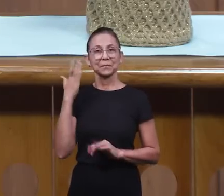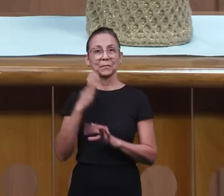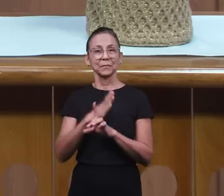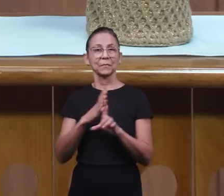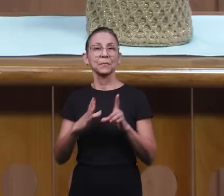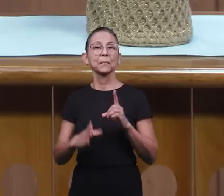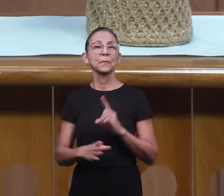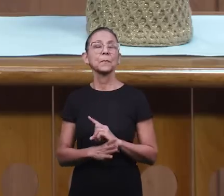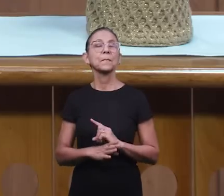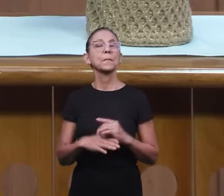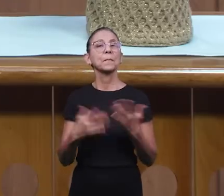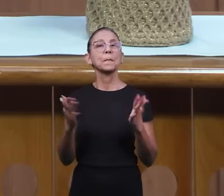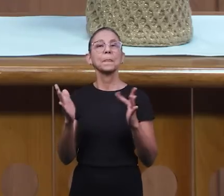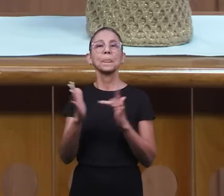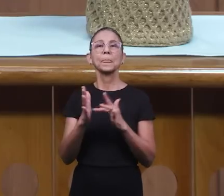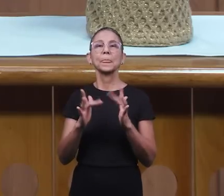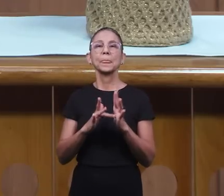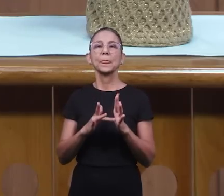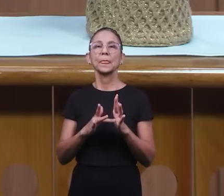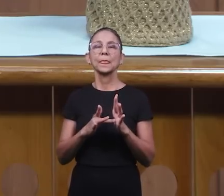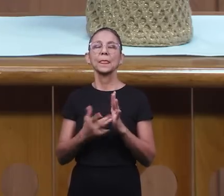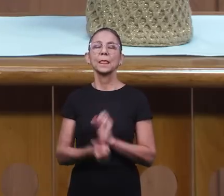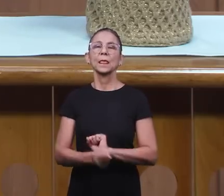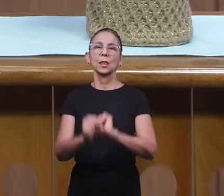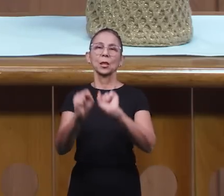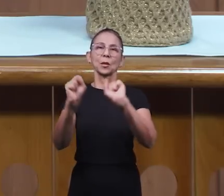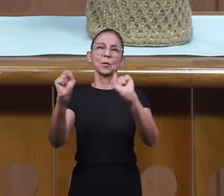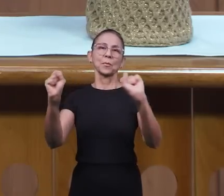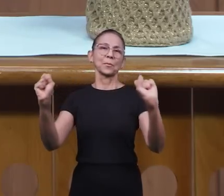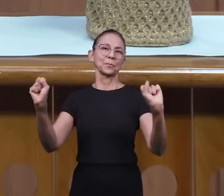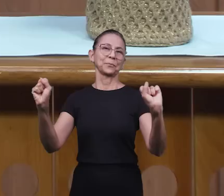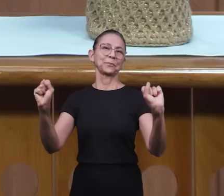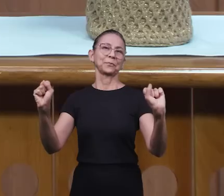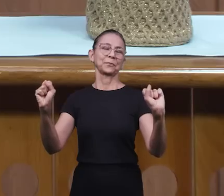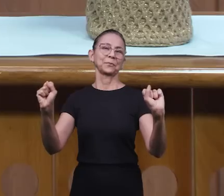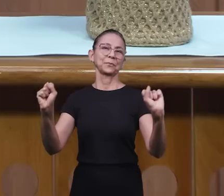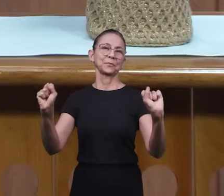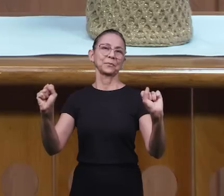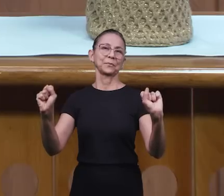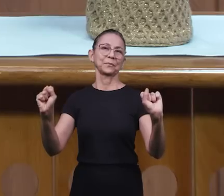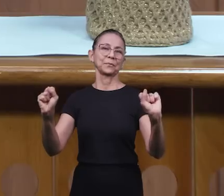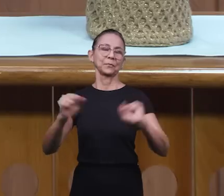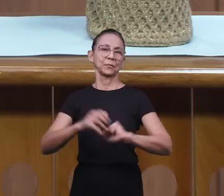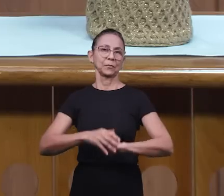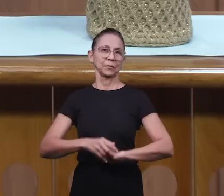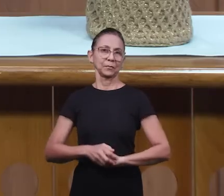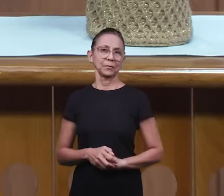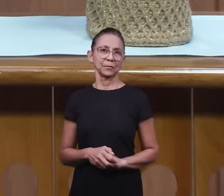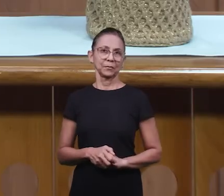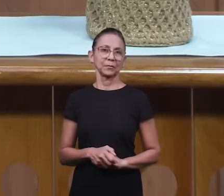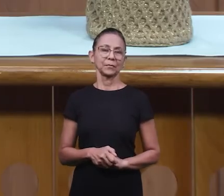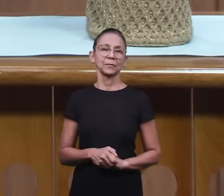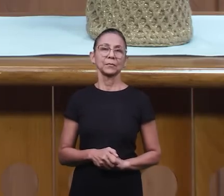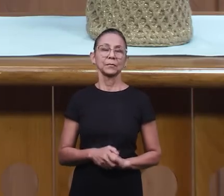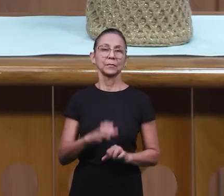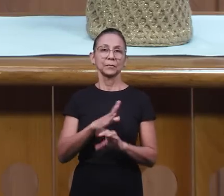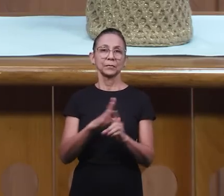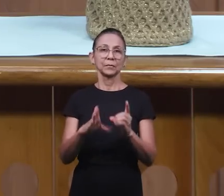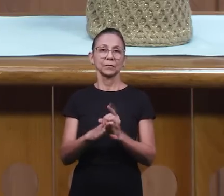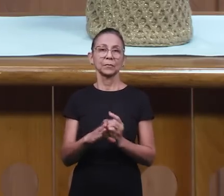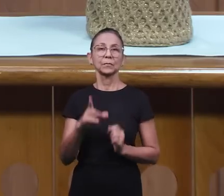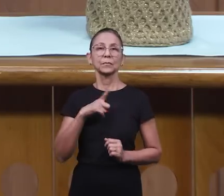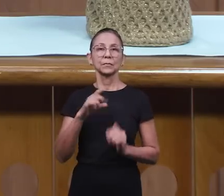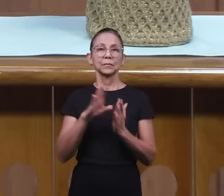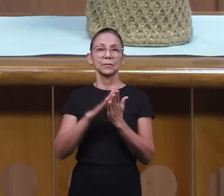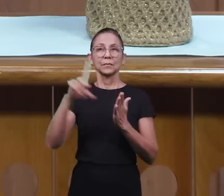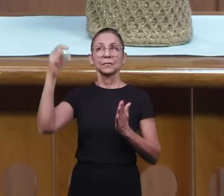culto, essa mensagem é Jesus é o libertador. Esse culto tem uma disciplina, essa disciplina é a palavra